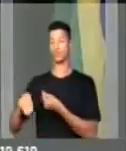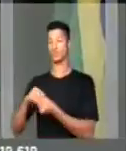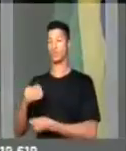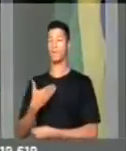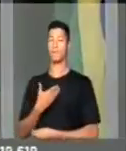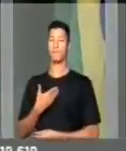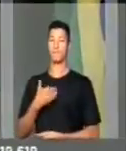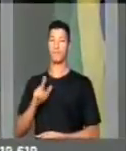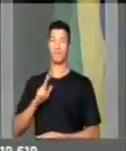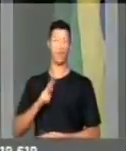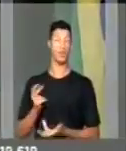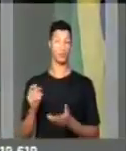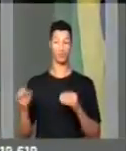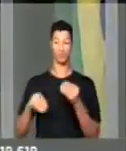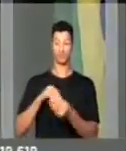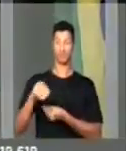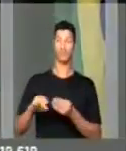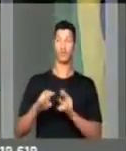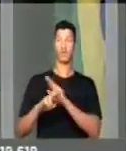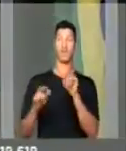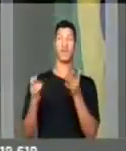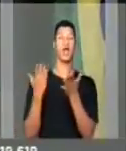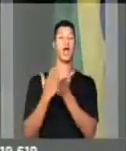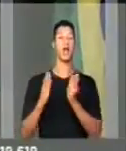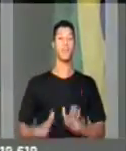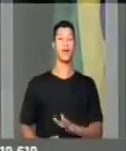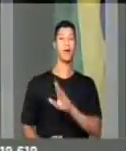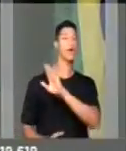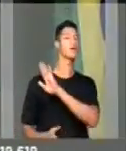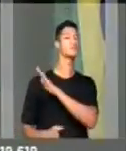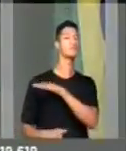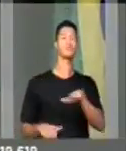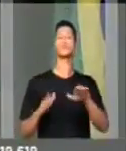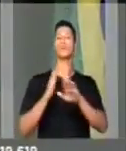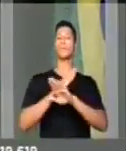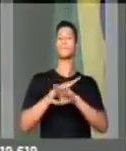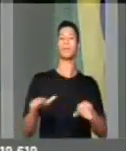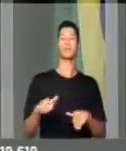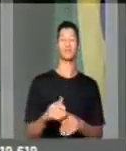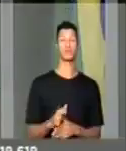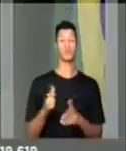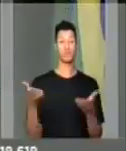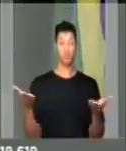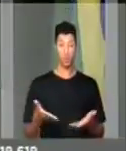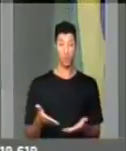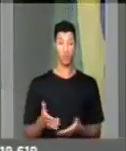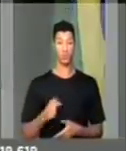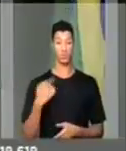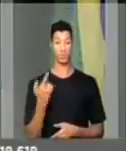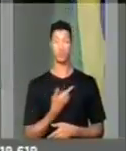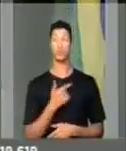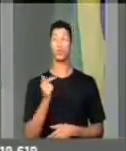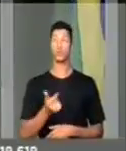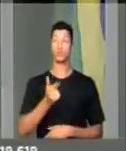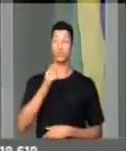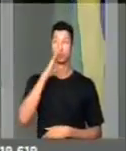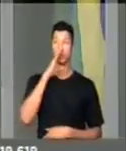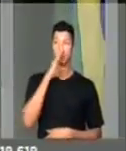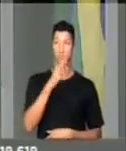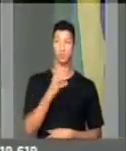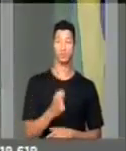bolso deles. Isso vai acabar, isso acabou. E hoje nós estamos